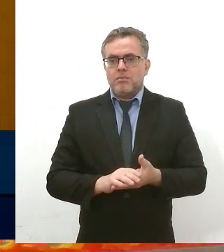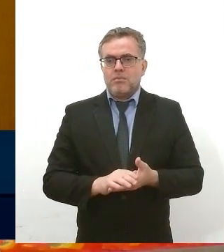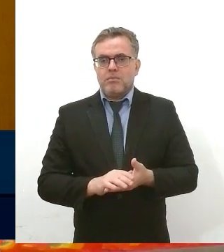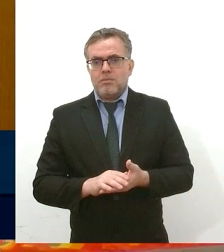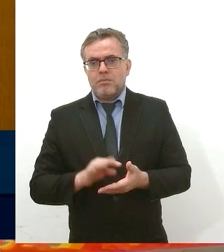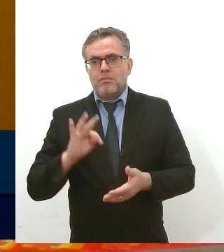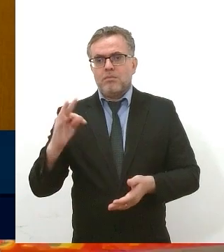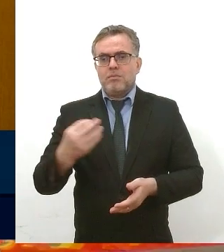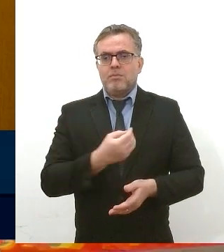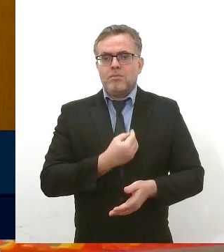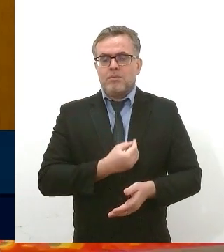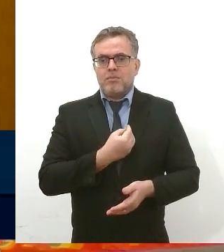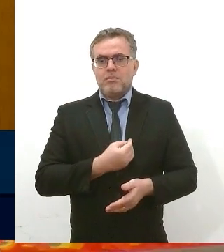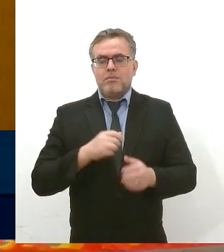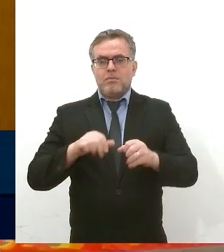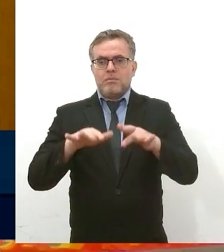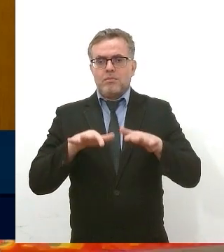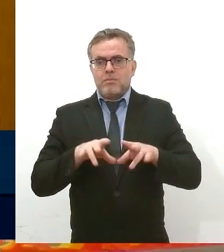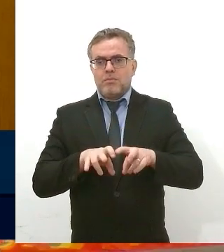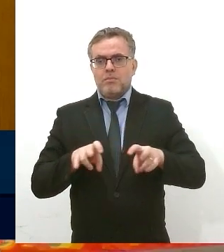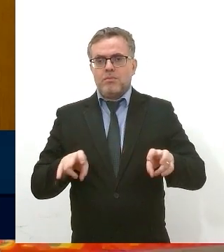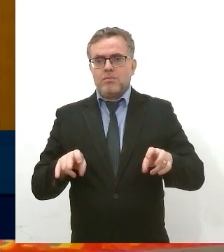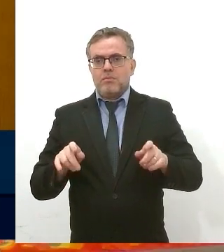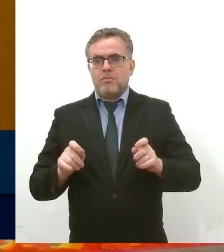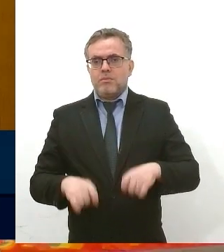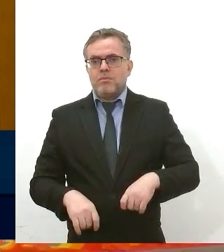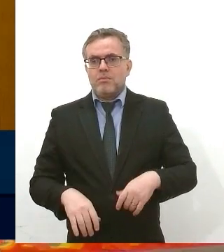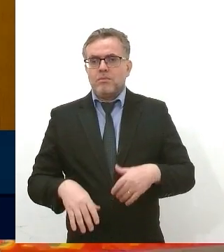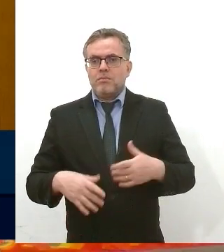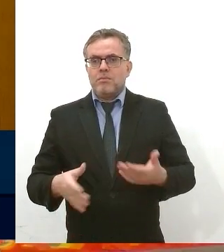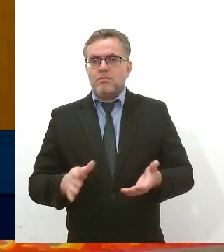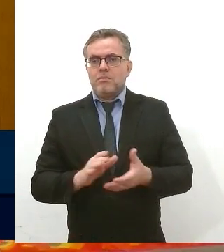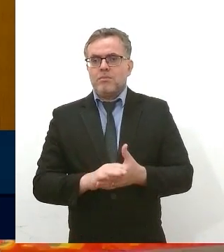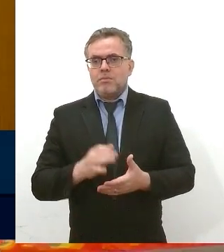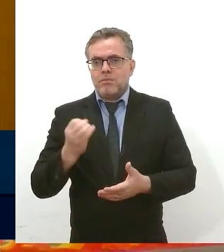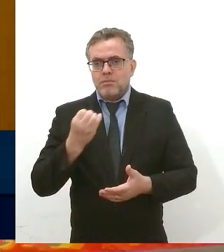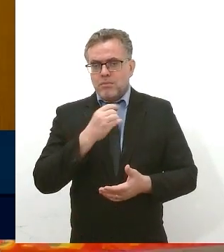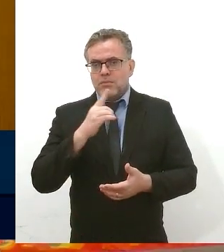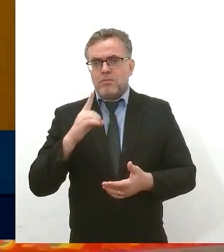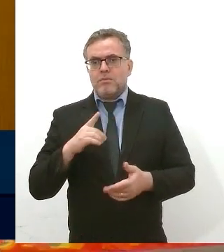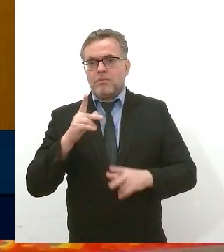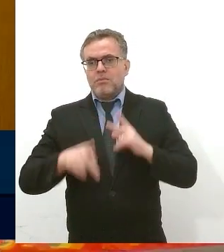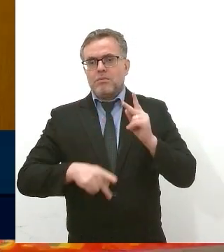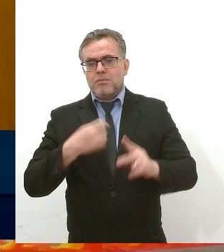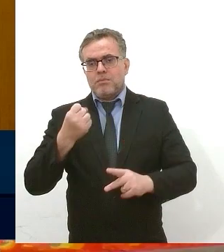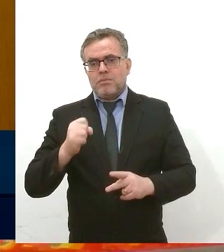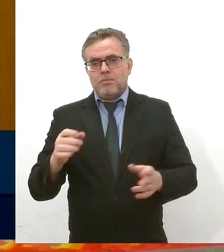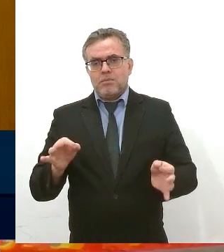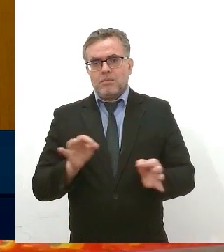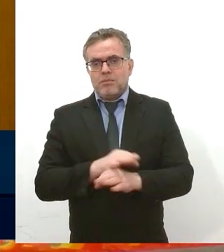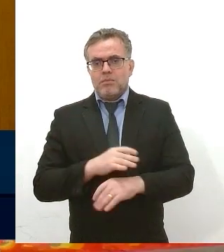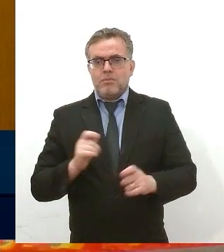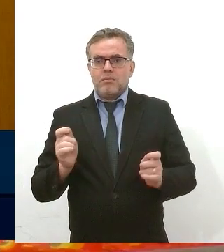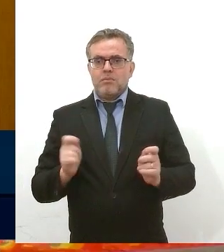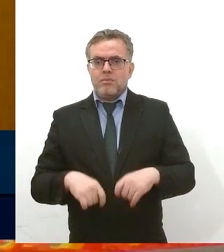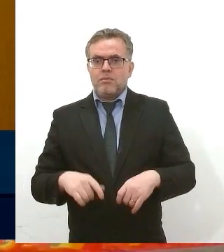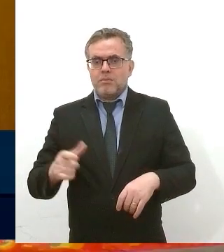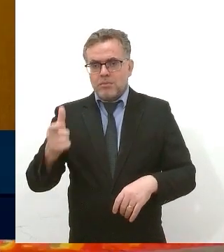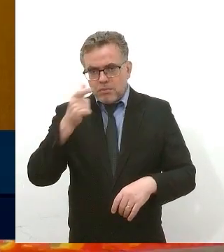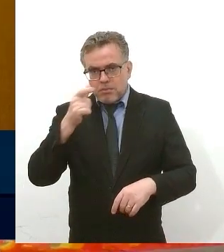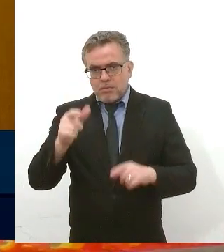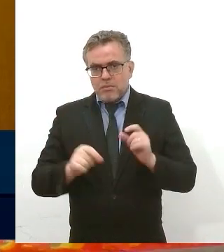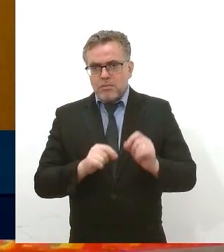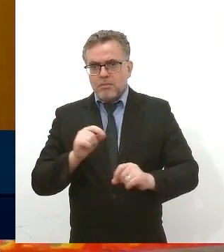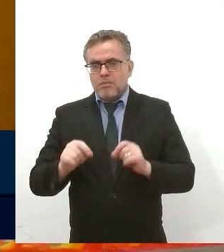galeria. Um bom dia à população sergipana que nos acompanha aí pela TV Alese,